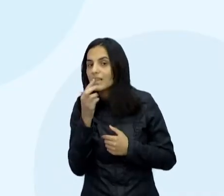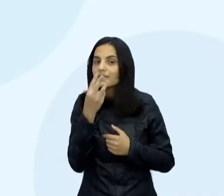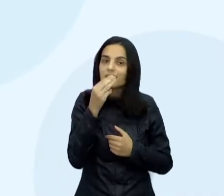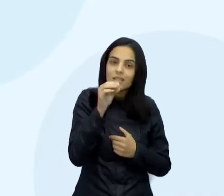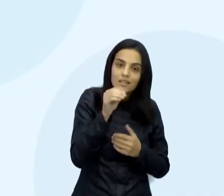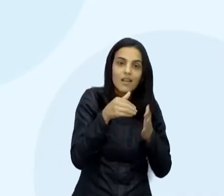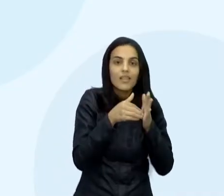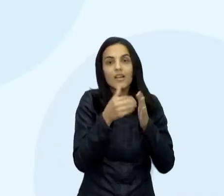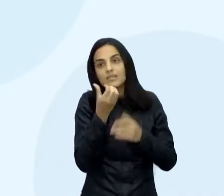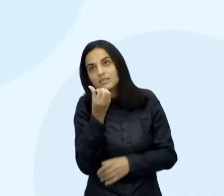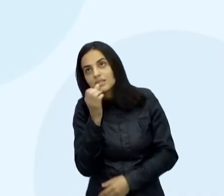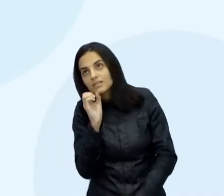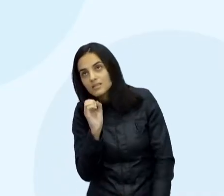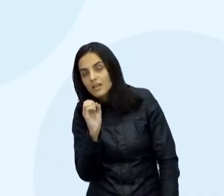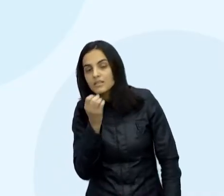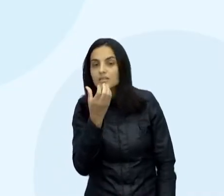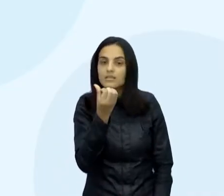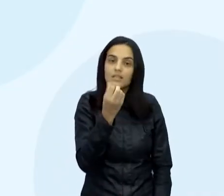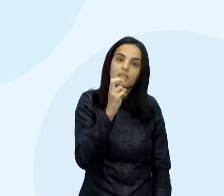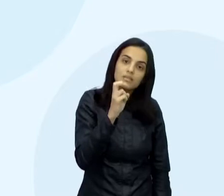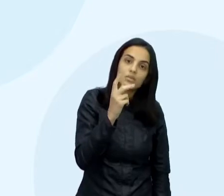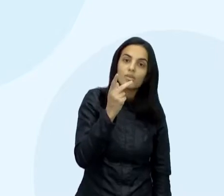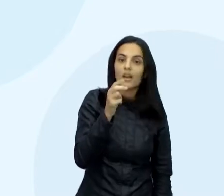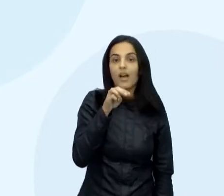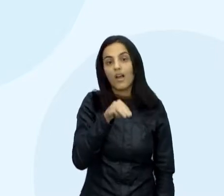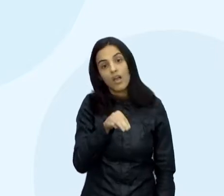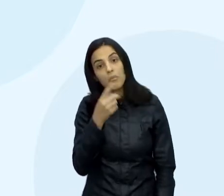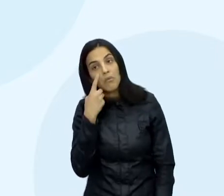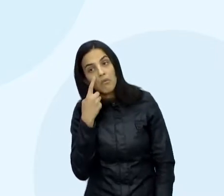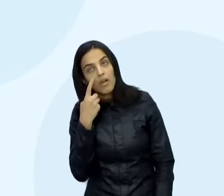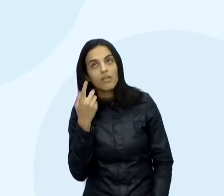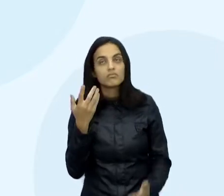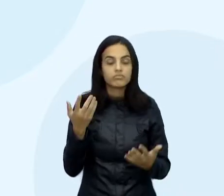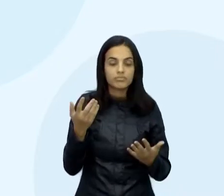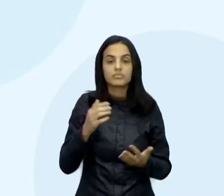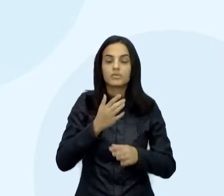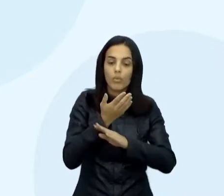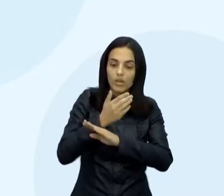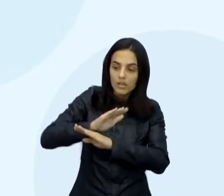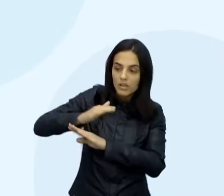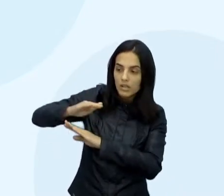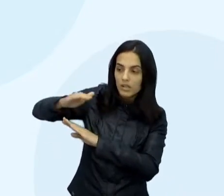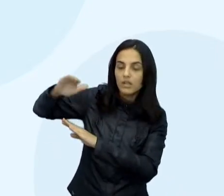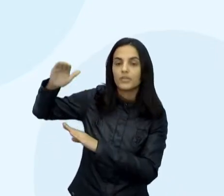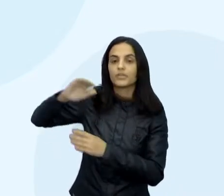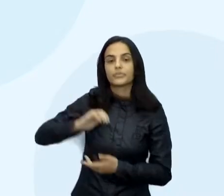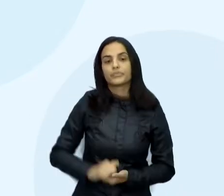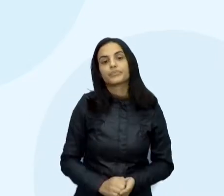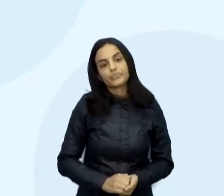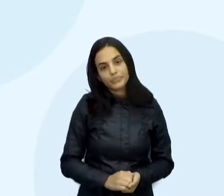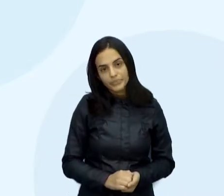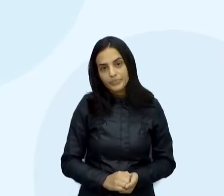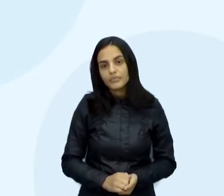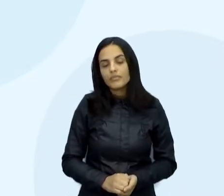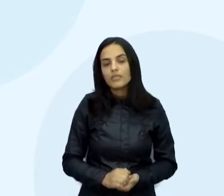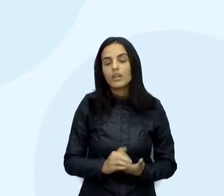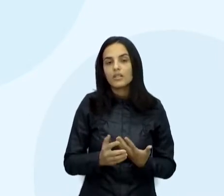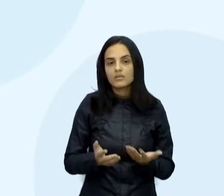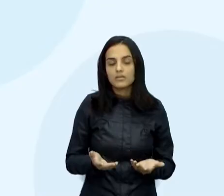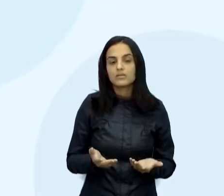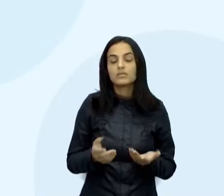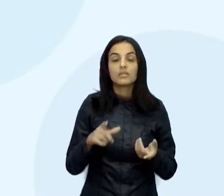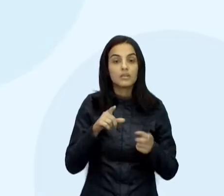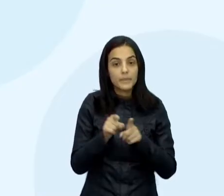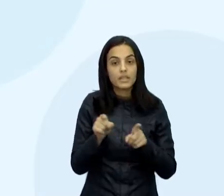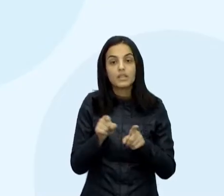30 a 60 km, 65 quilômetros, dependendo do relevo da crosta continental. Então, nas fossas